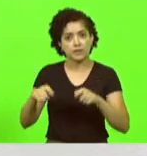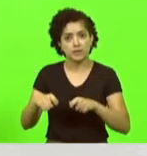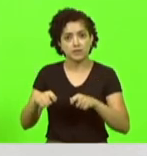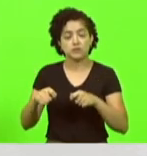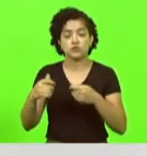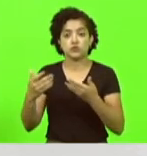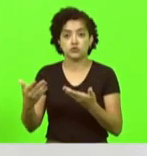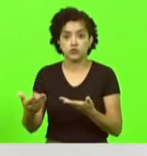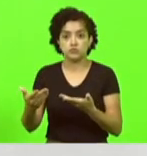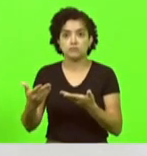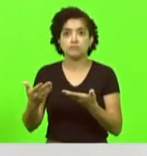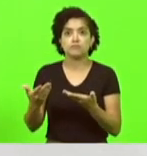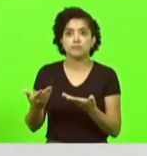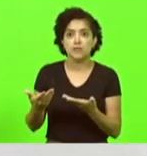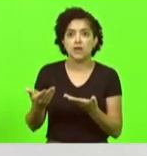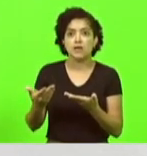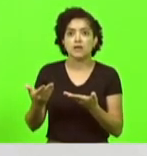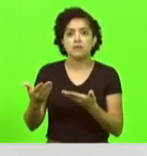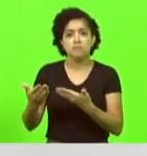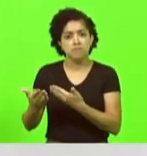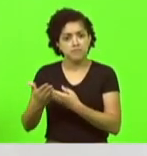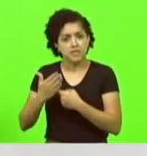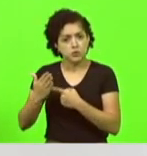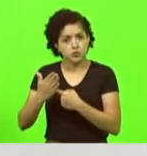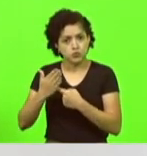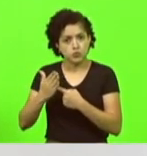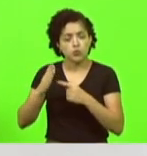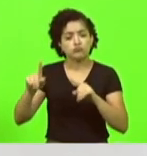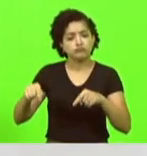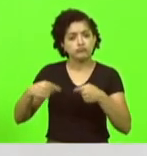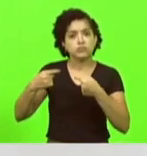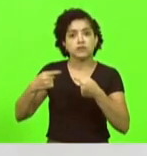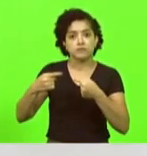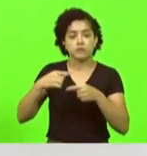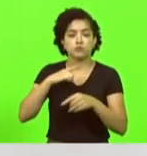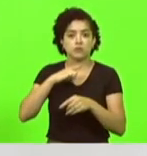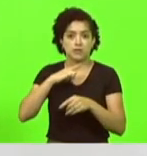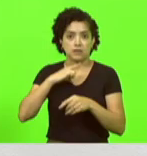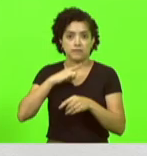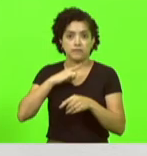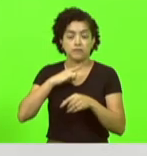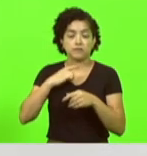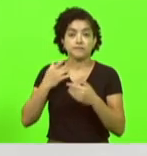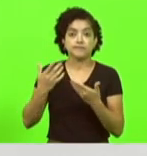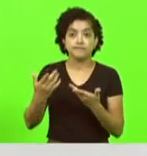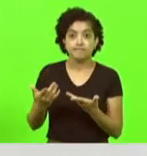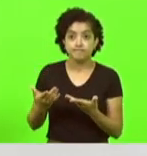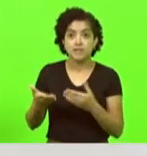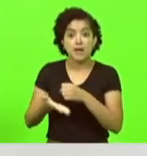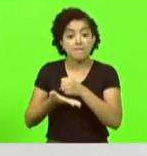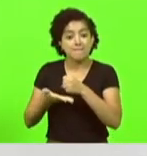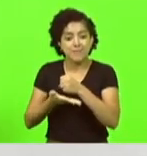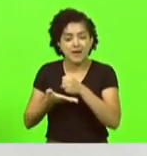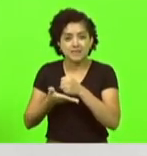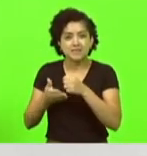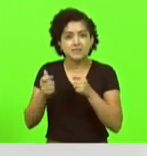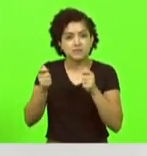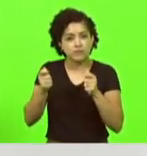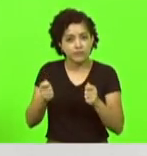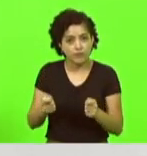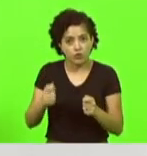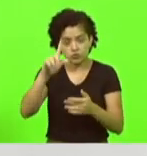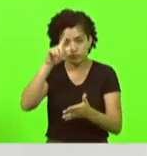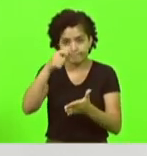o que dividiu comigo Azambuja as os desafios mas que também foram a base forte para a condução EA